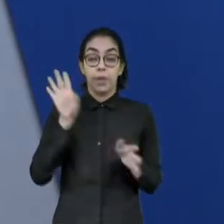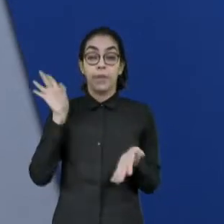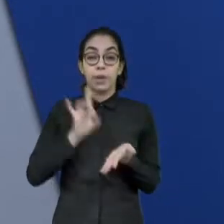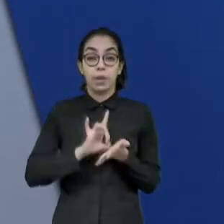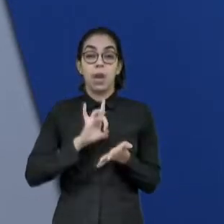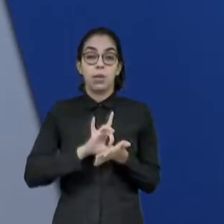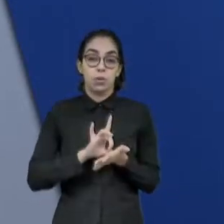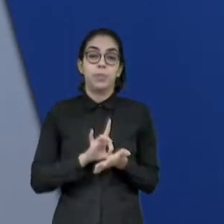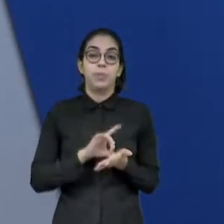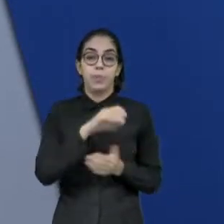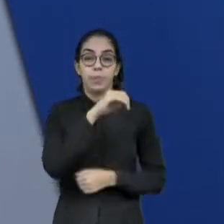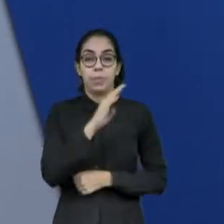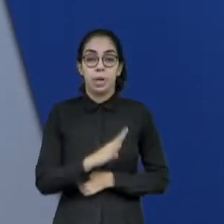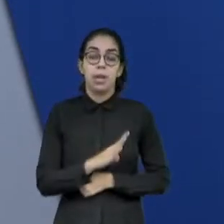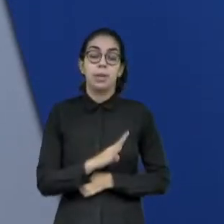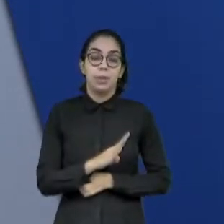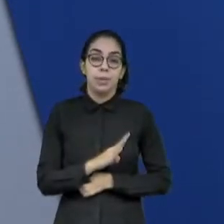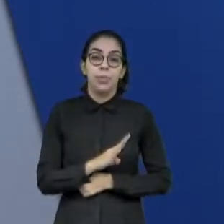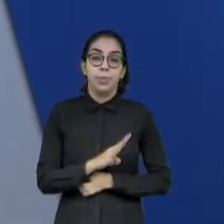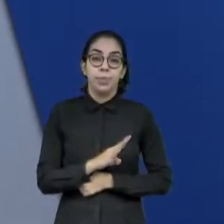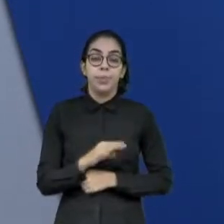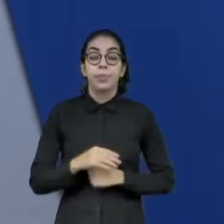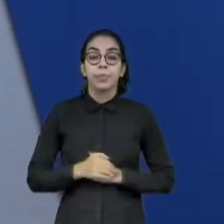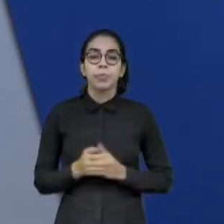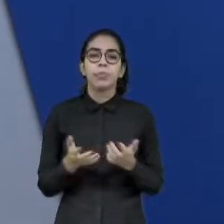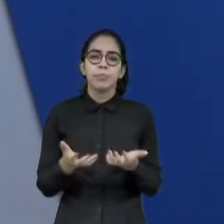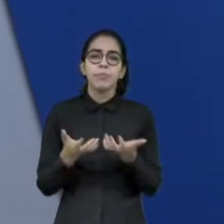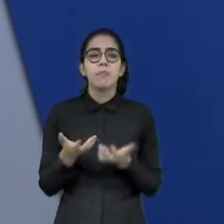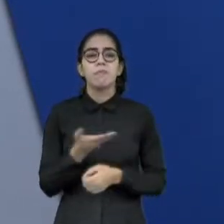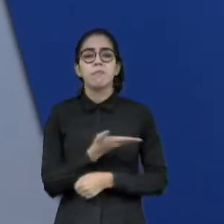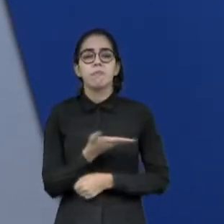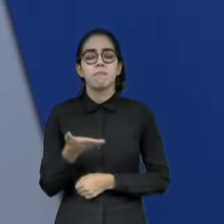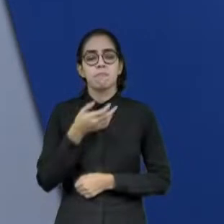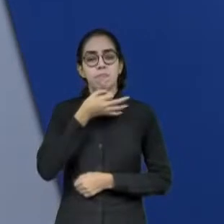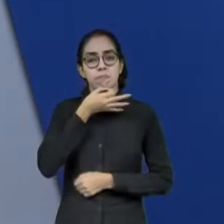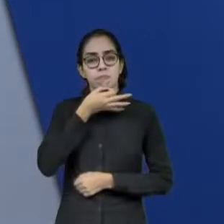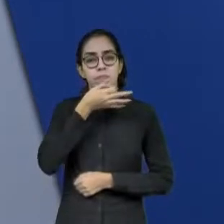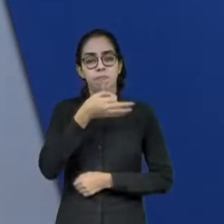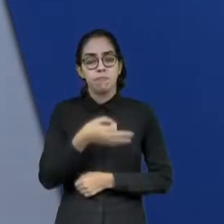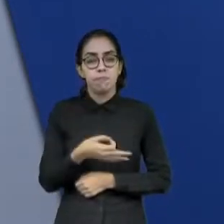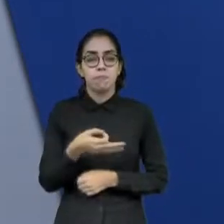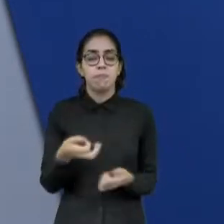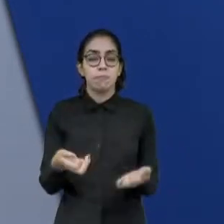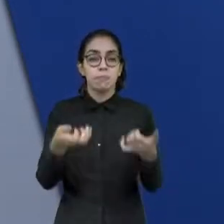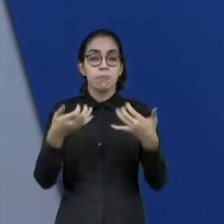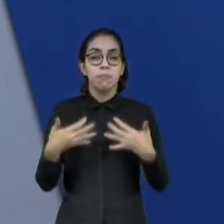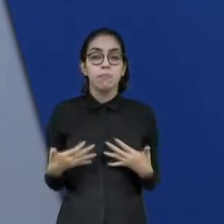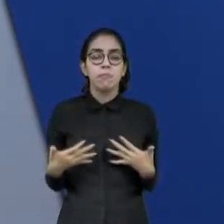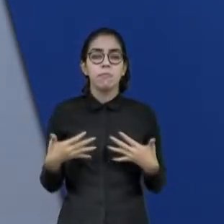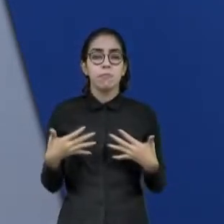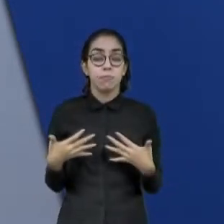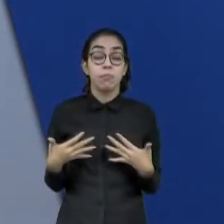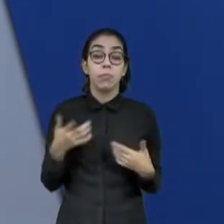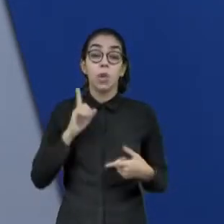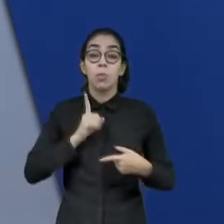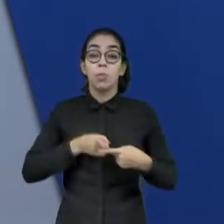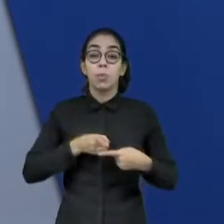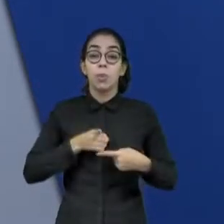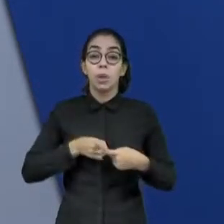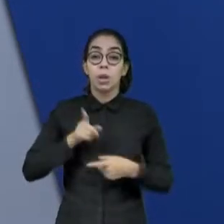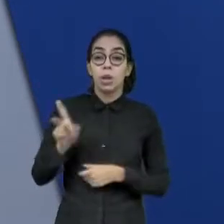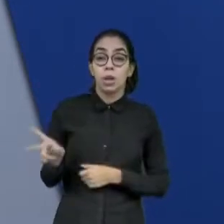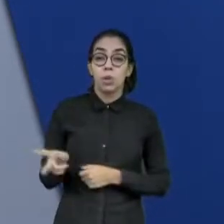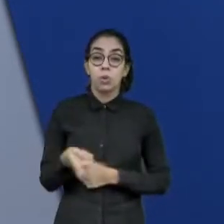muito... mas muito desigual. Eu queria que vocês falassem um pouco, porque isso aí, evidentemente,